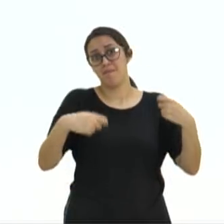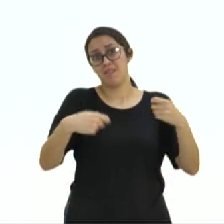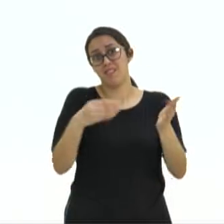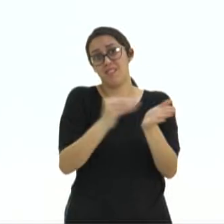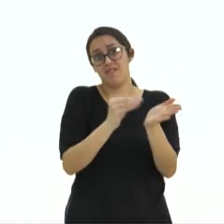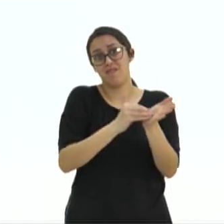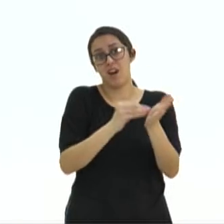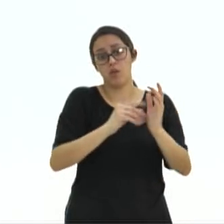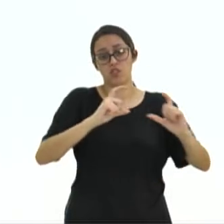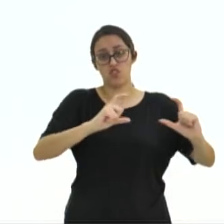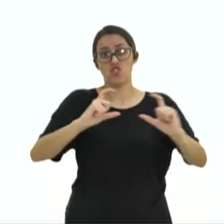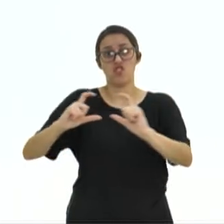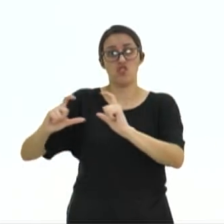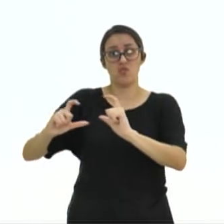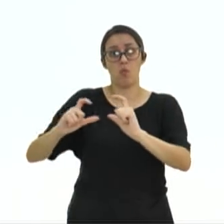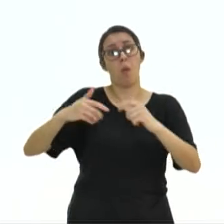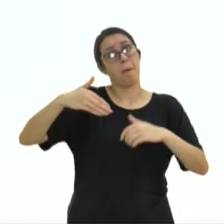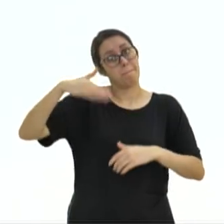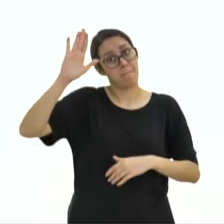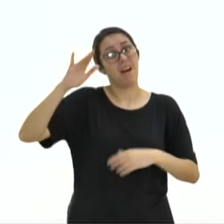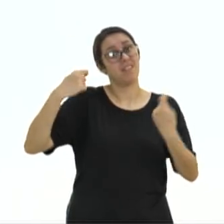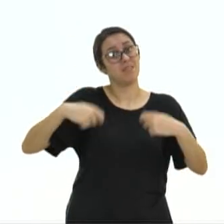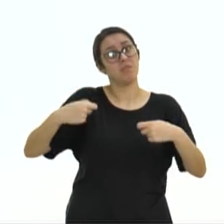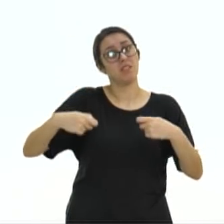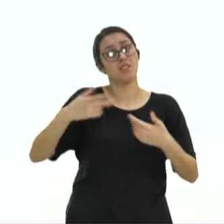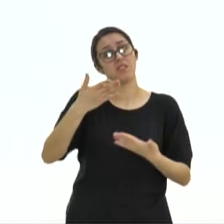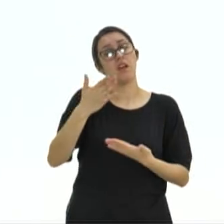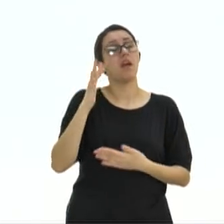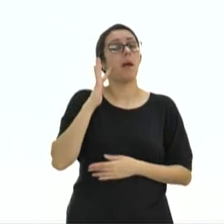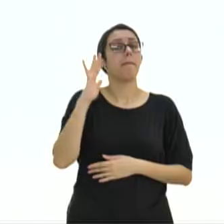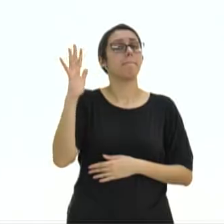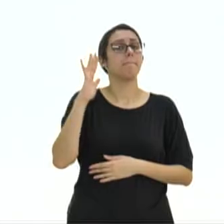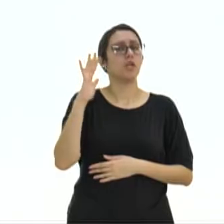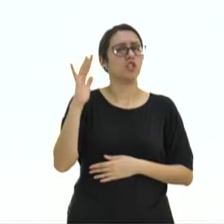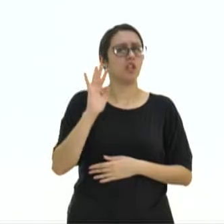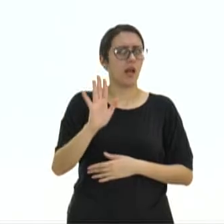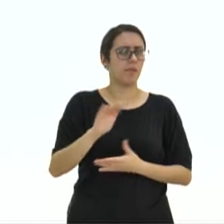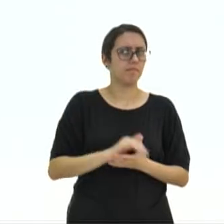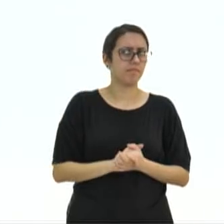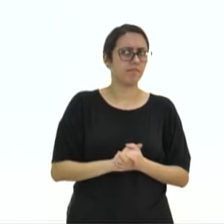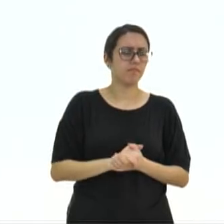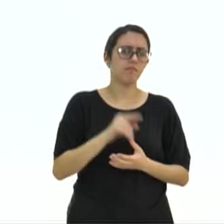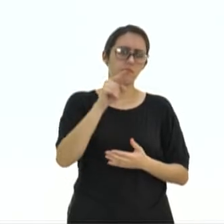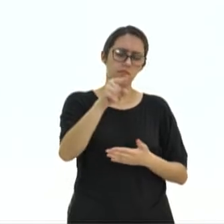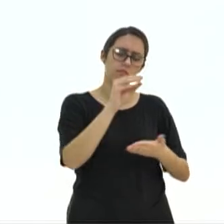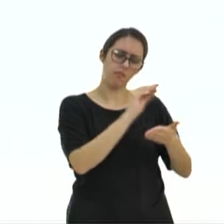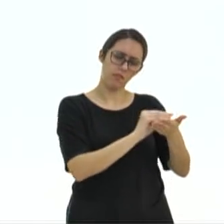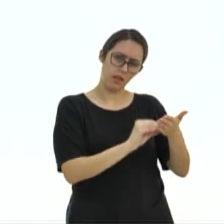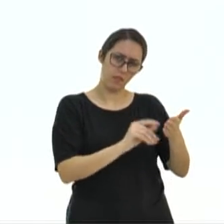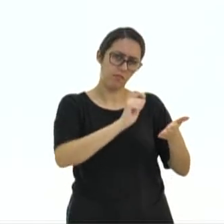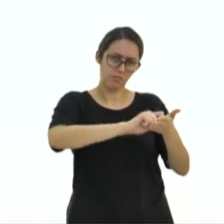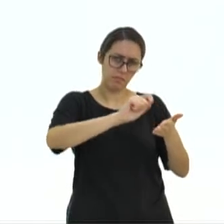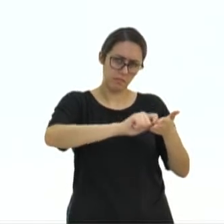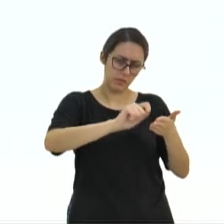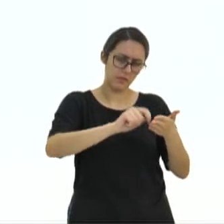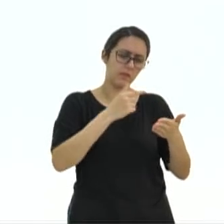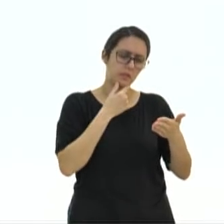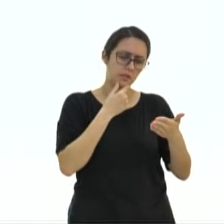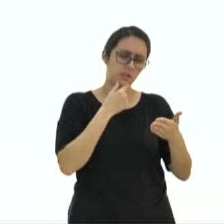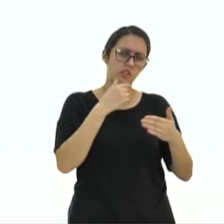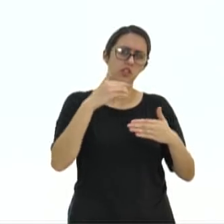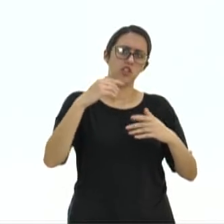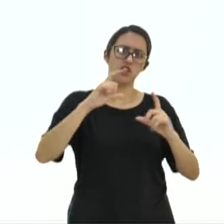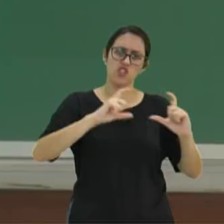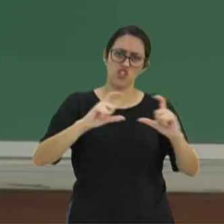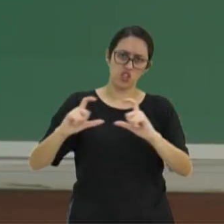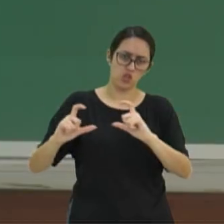do muro, mais tijolos. Então, vamos imaginar isso num quadro. Então, eu vou colocar a quantidade de tijolos e o tamanho do